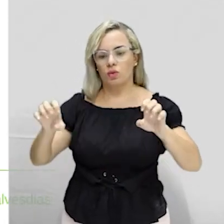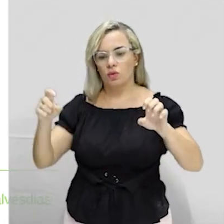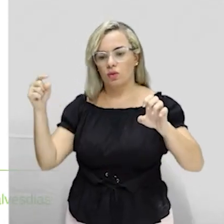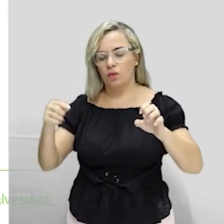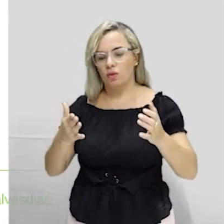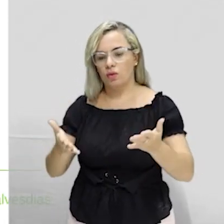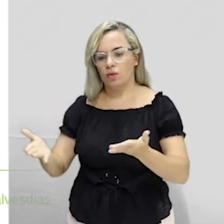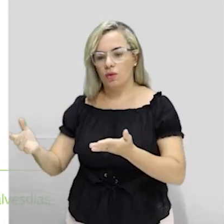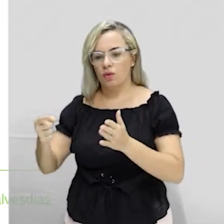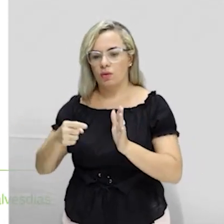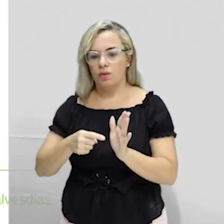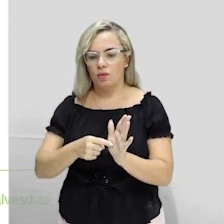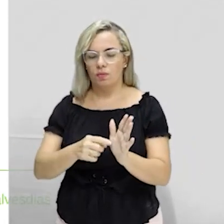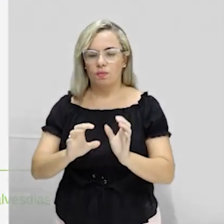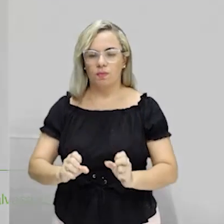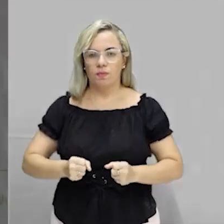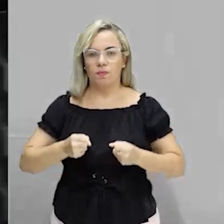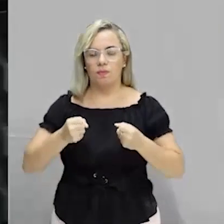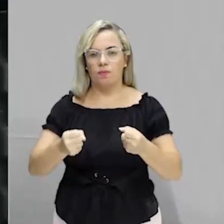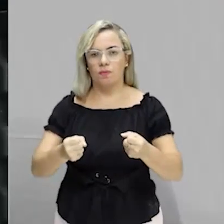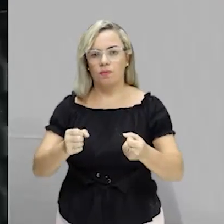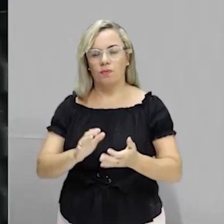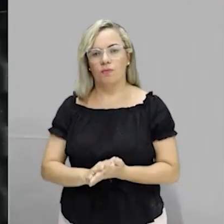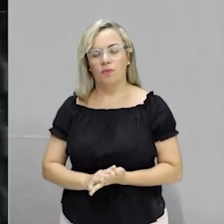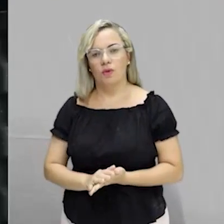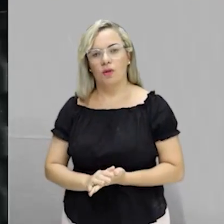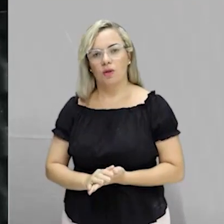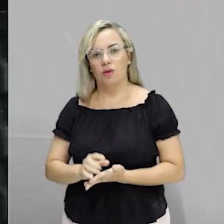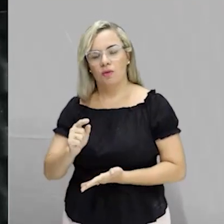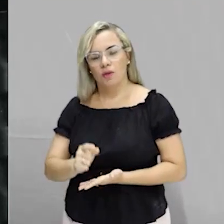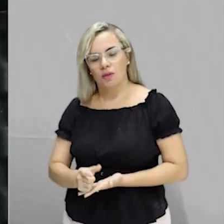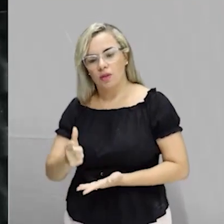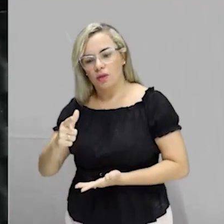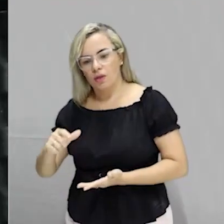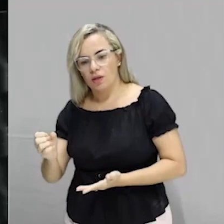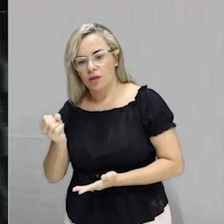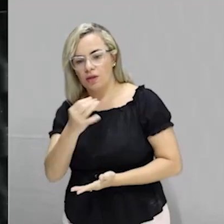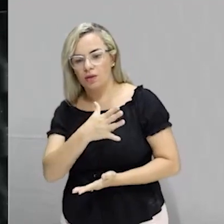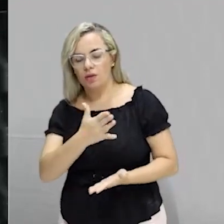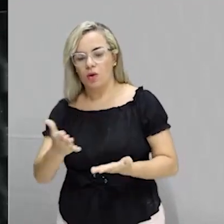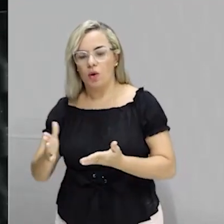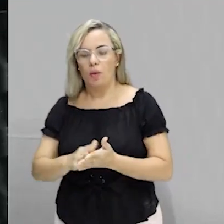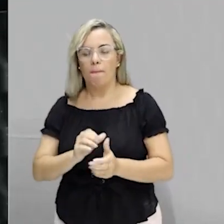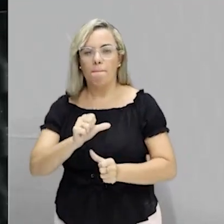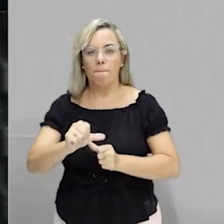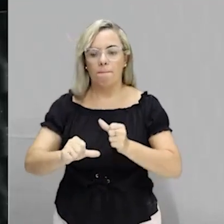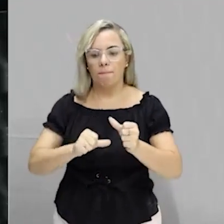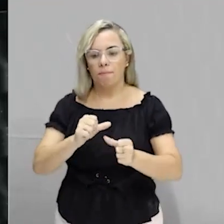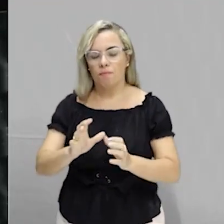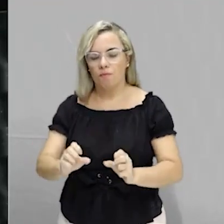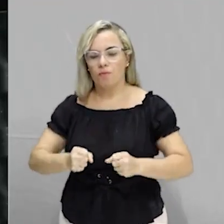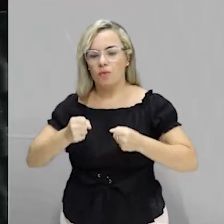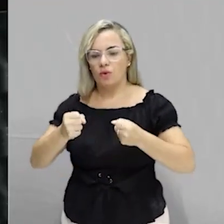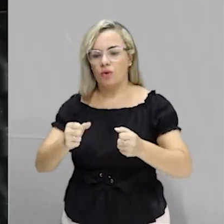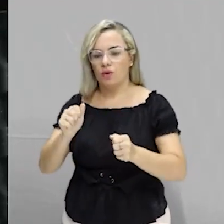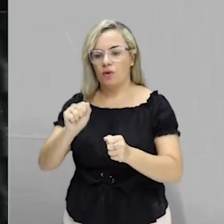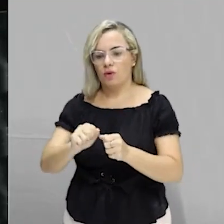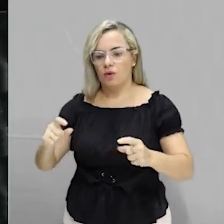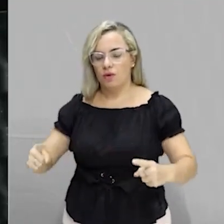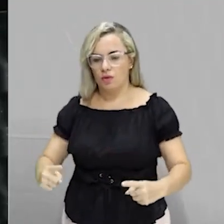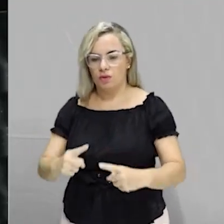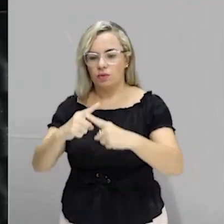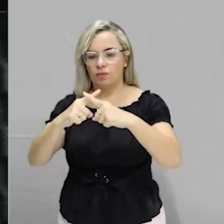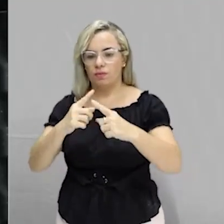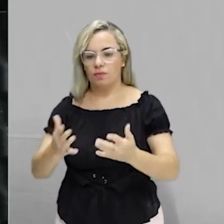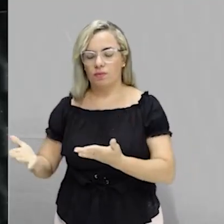nesse formato e eu posso reescrevê-las. Como, Renata? Gente, eu já posso fazer uma multiplicação em x aqui, não